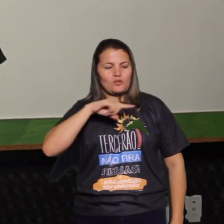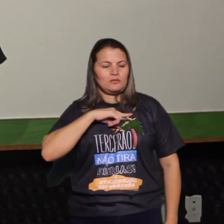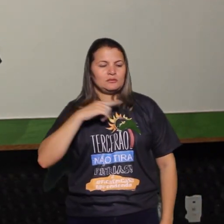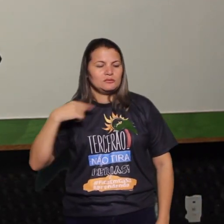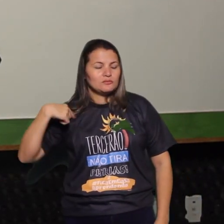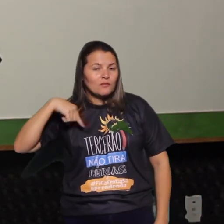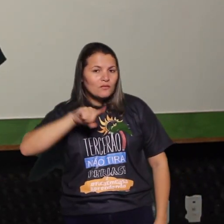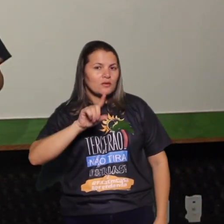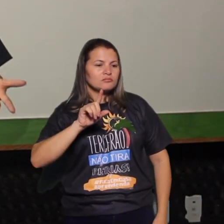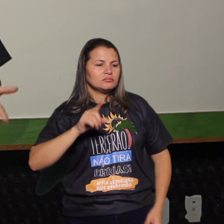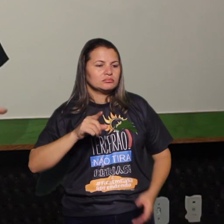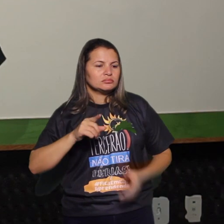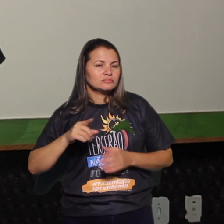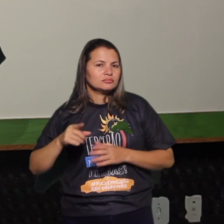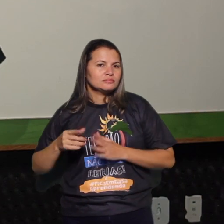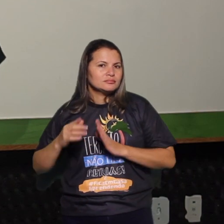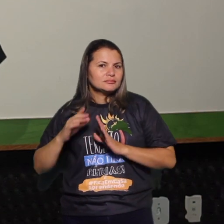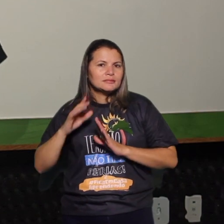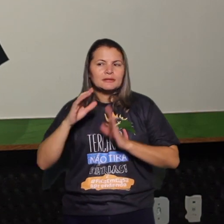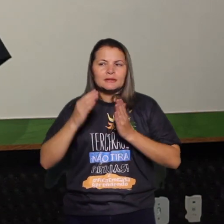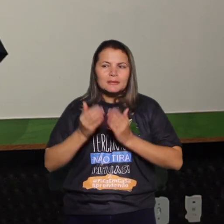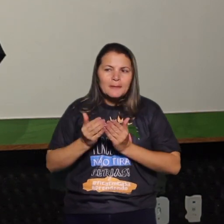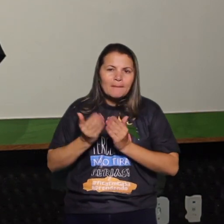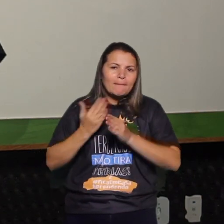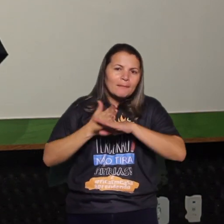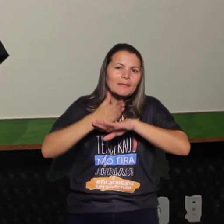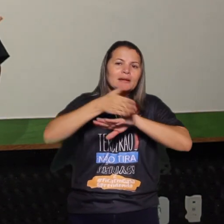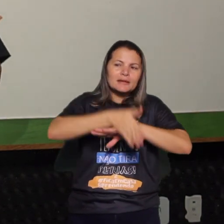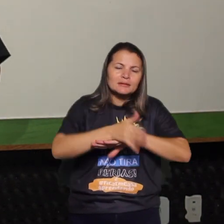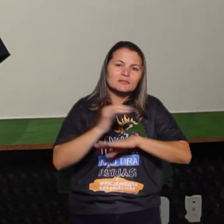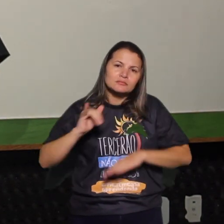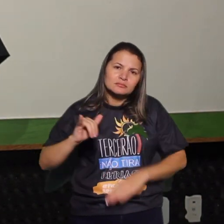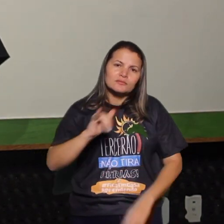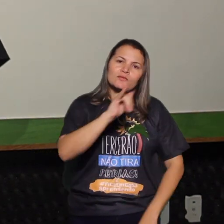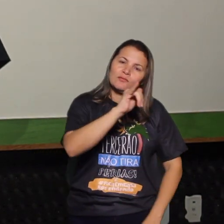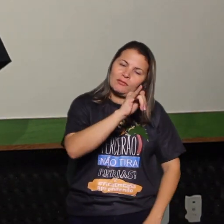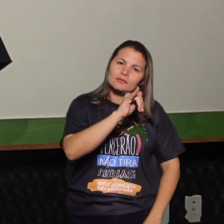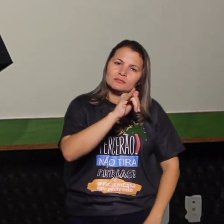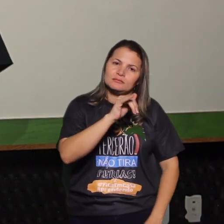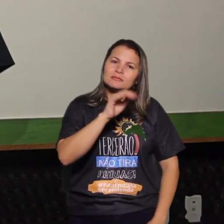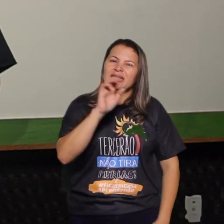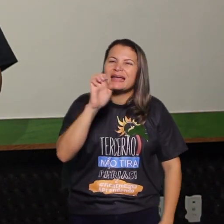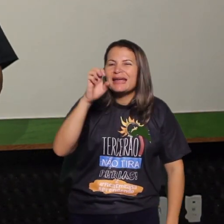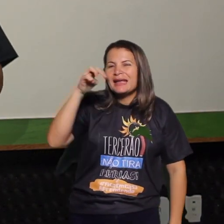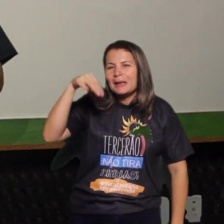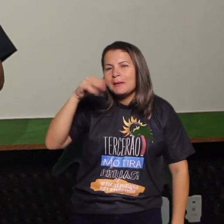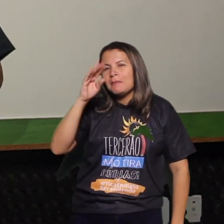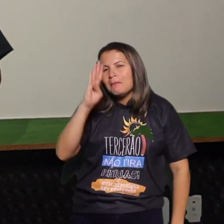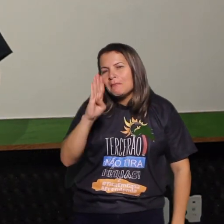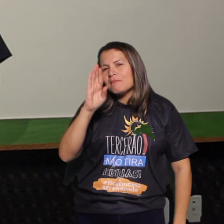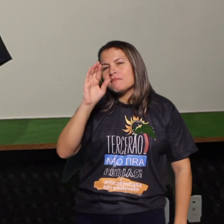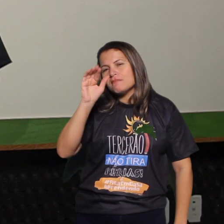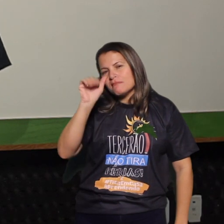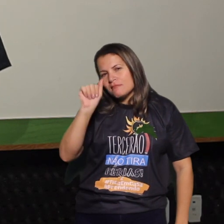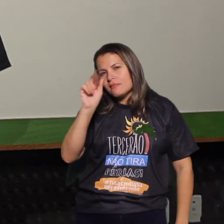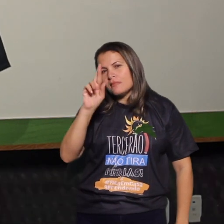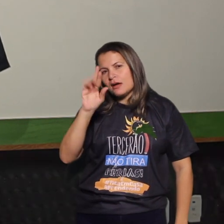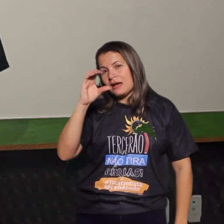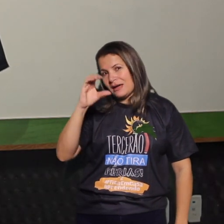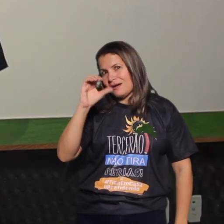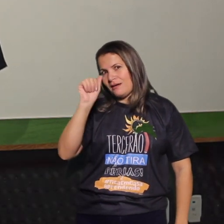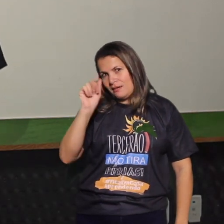Embarcar lembra o quê? Barco. Mas a gente usa para andar no ônibus,